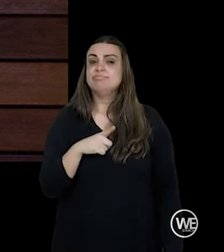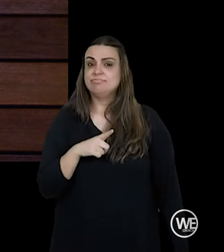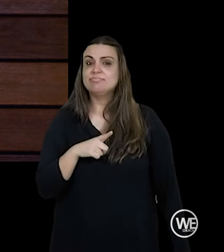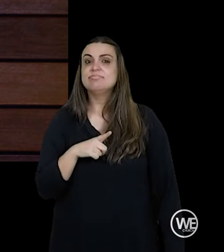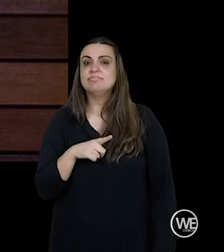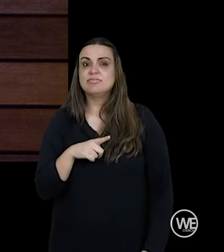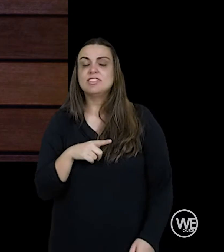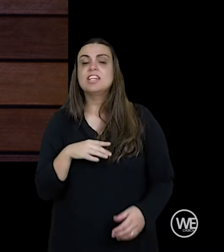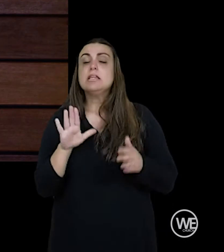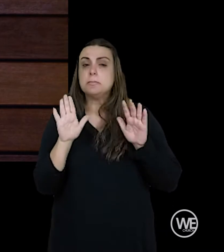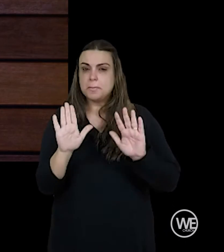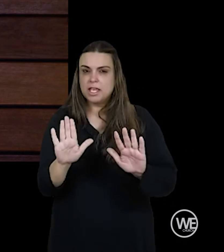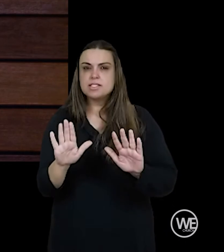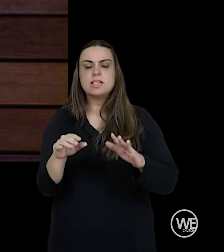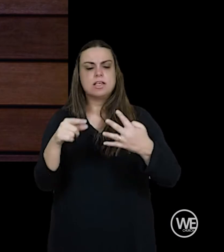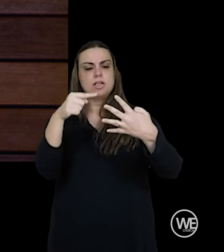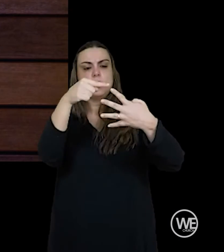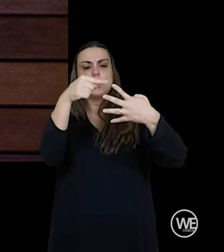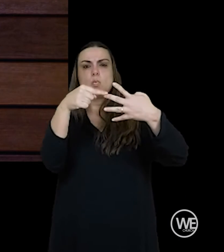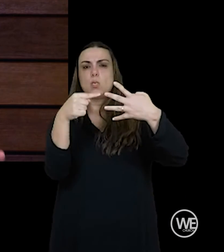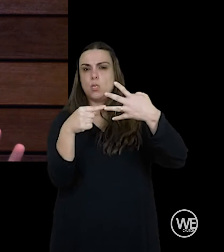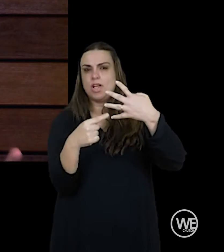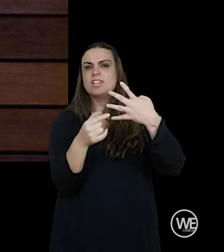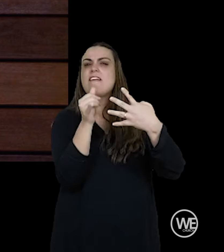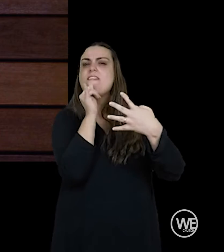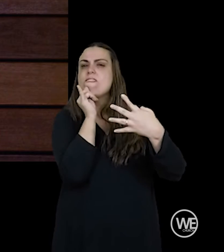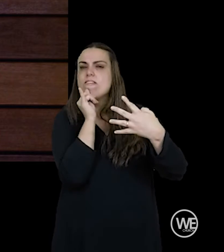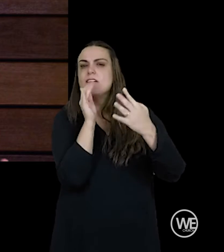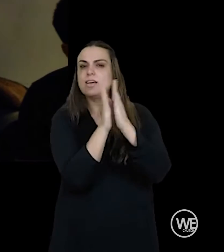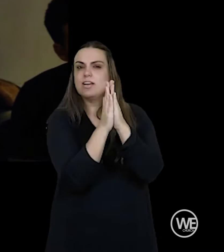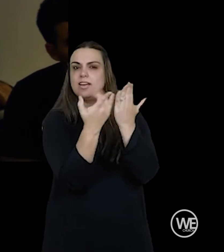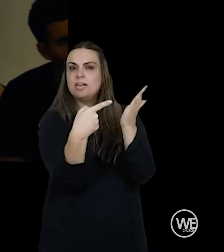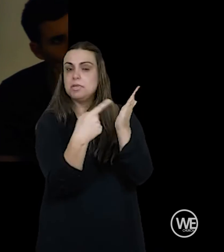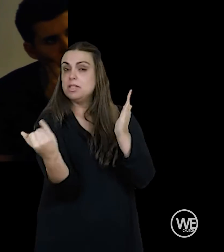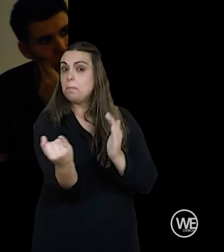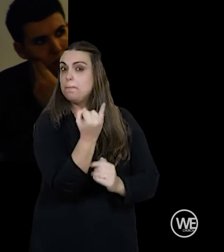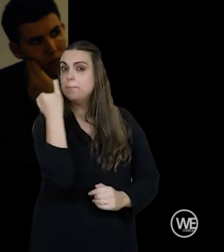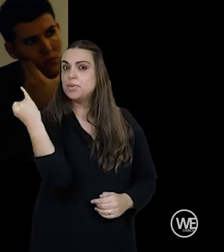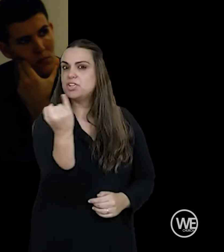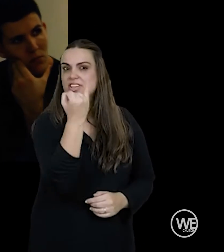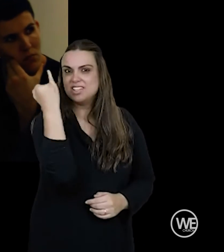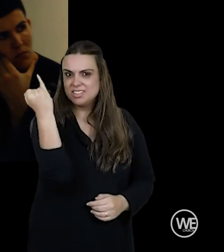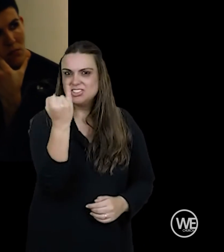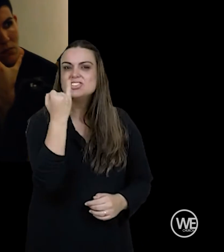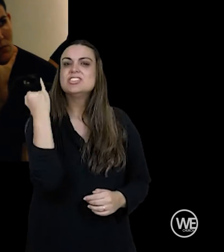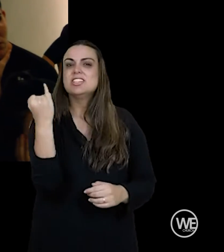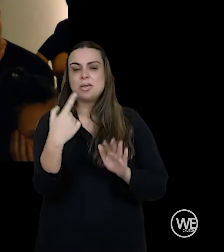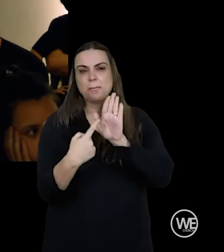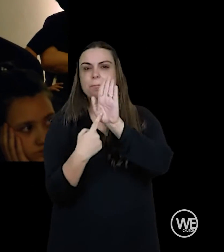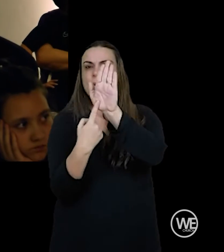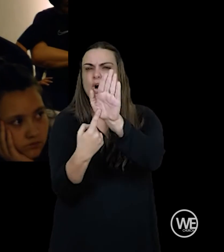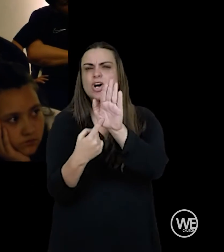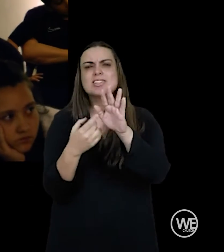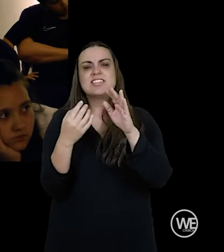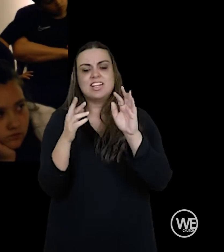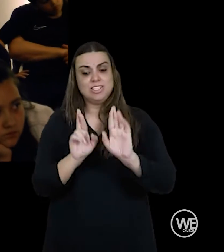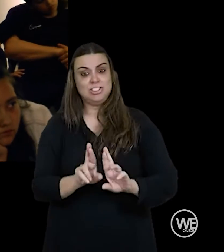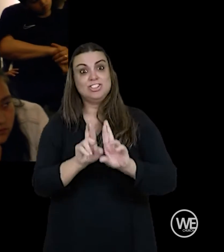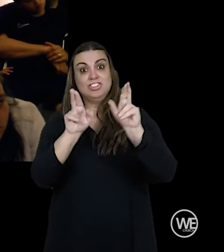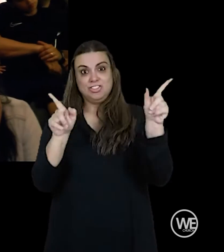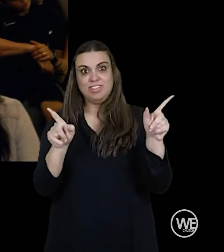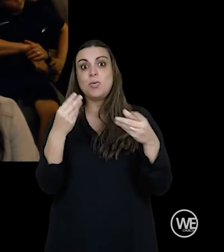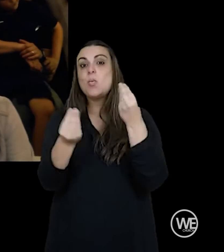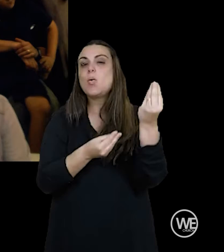quero colocar para vocês 4 passagens que são importantes e que mostram a função e a diferença